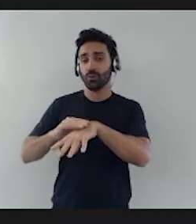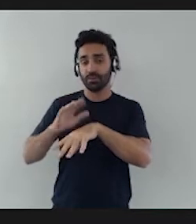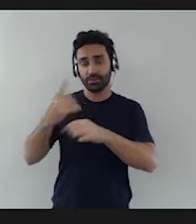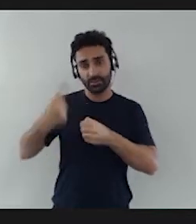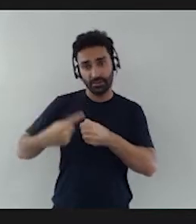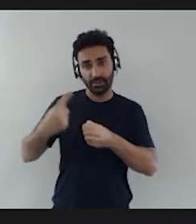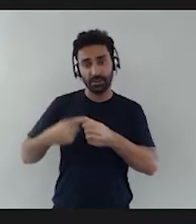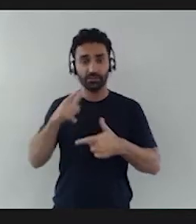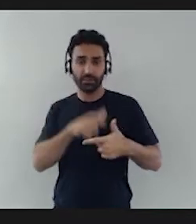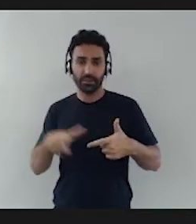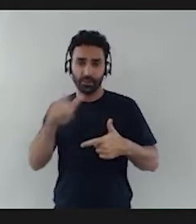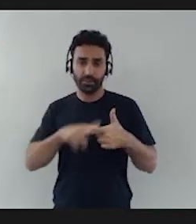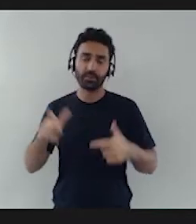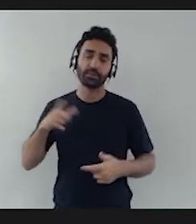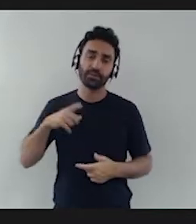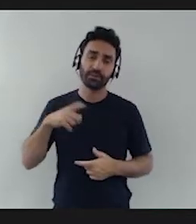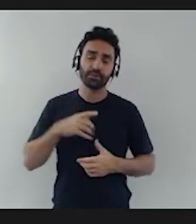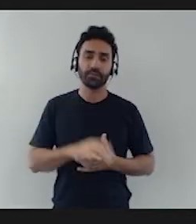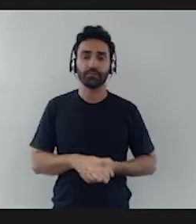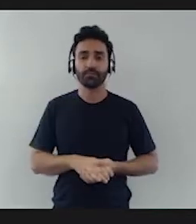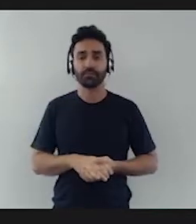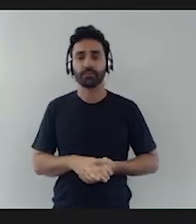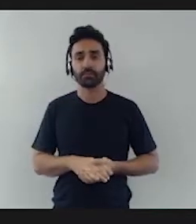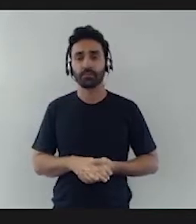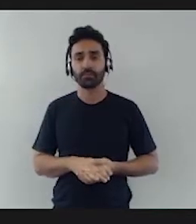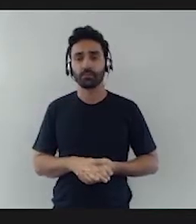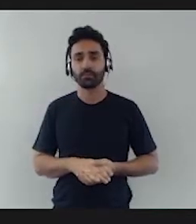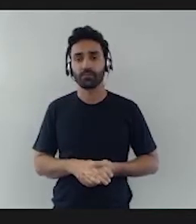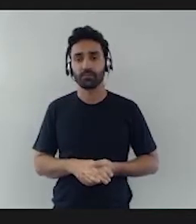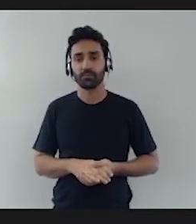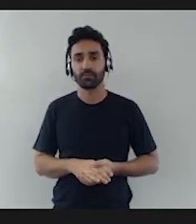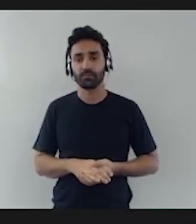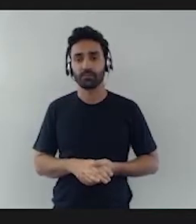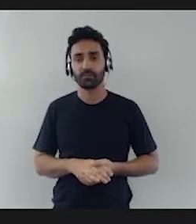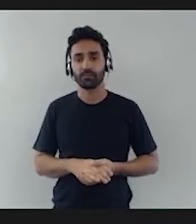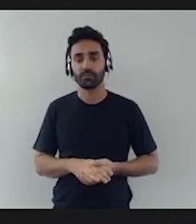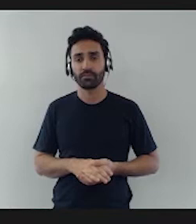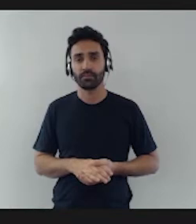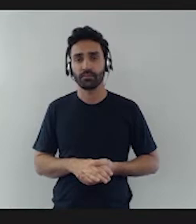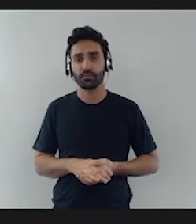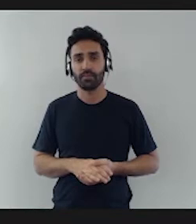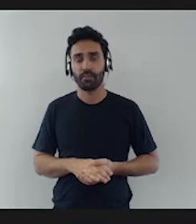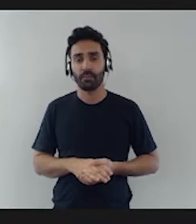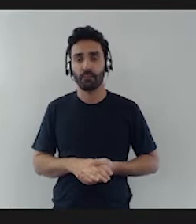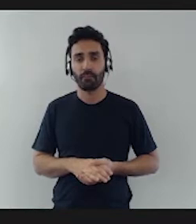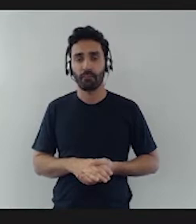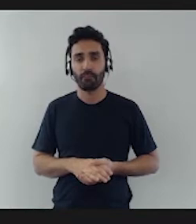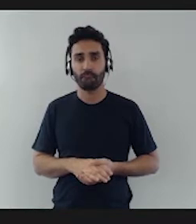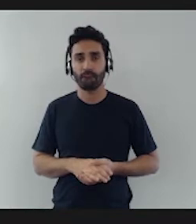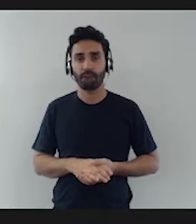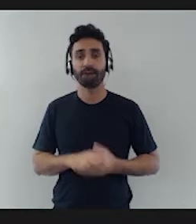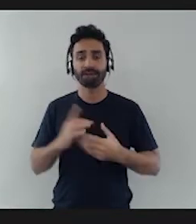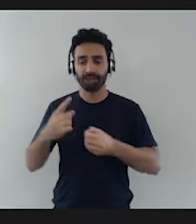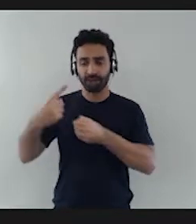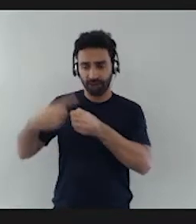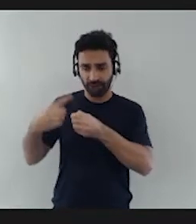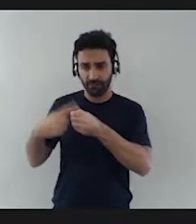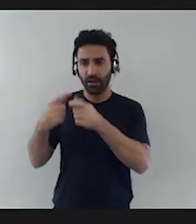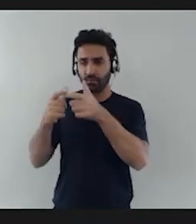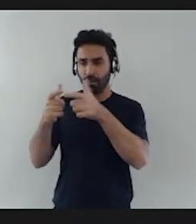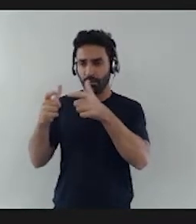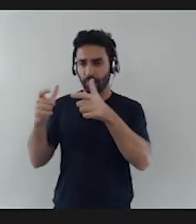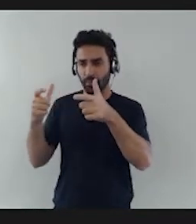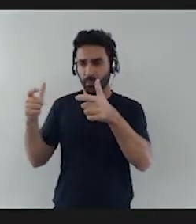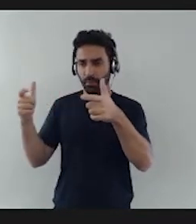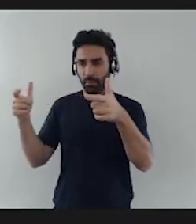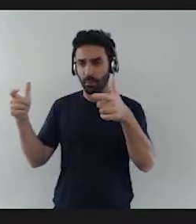cidades. Mas é uma doença das cidades e uma das causas é a mancha urbana se expandindo e